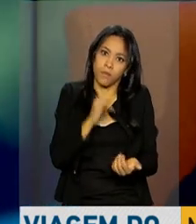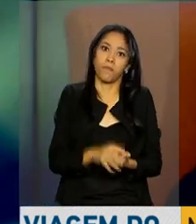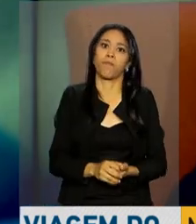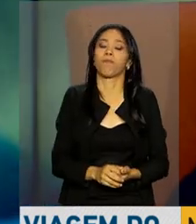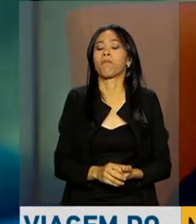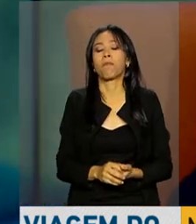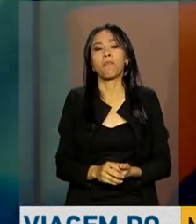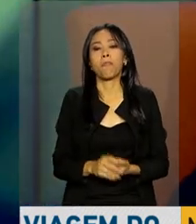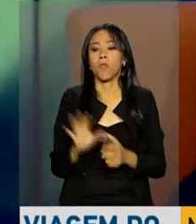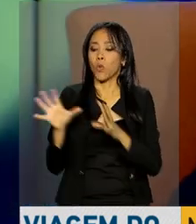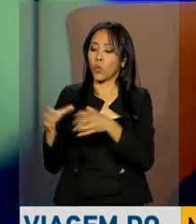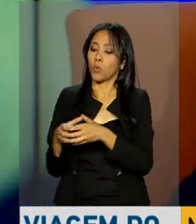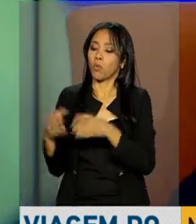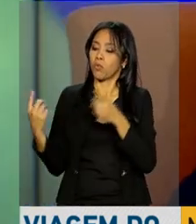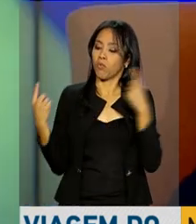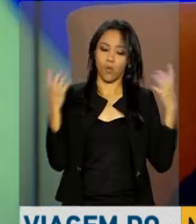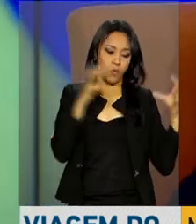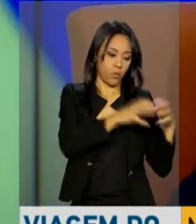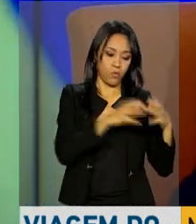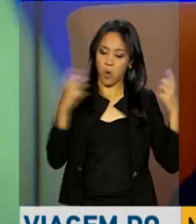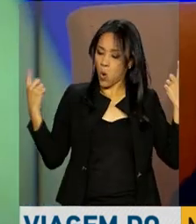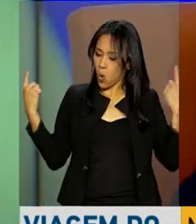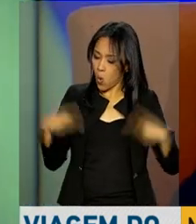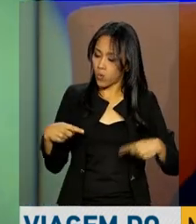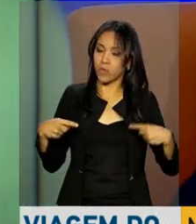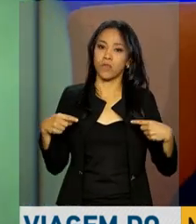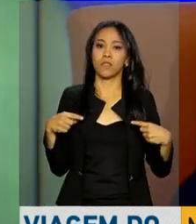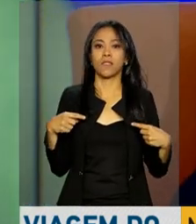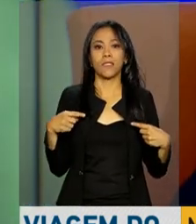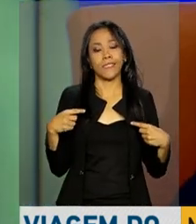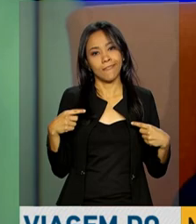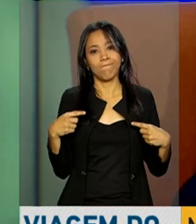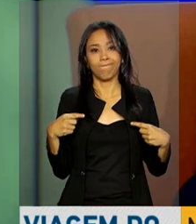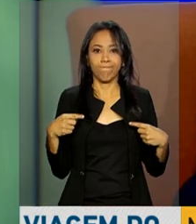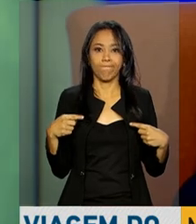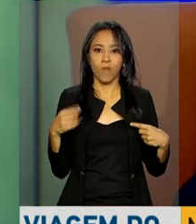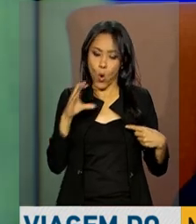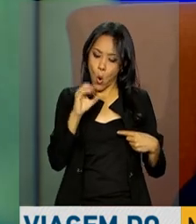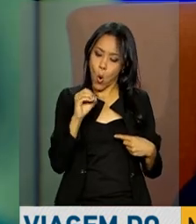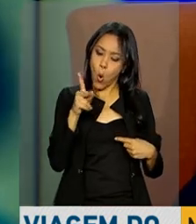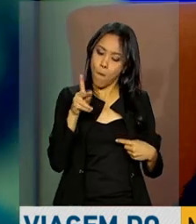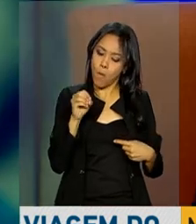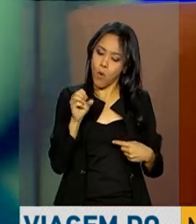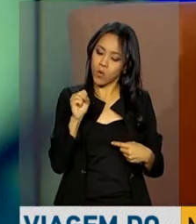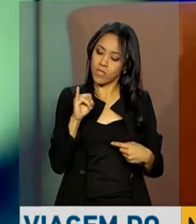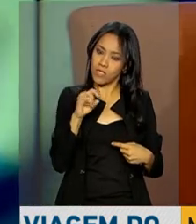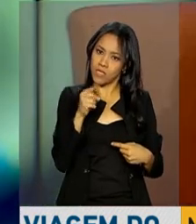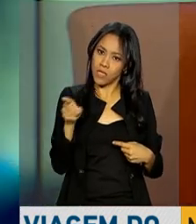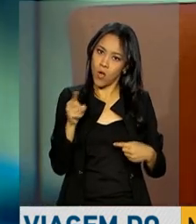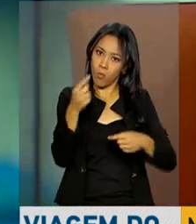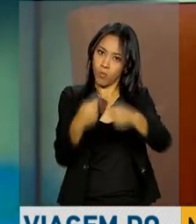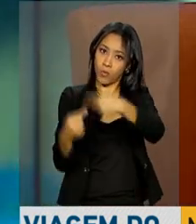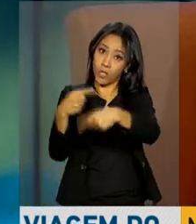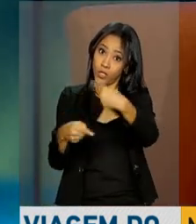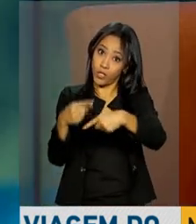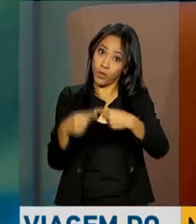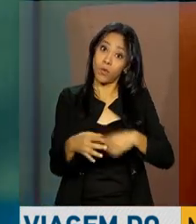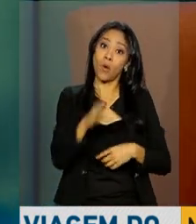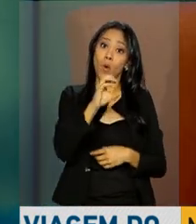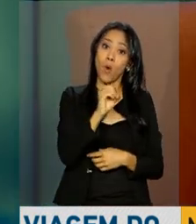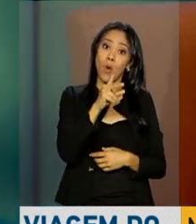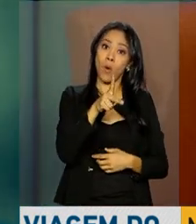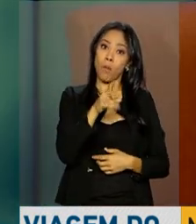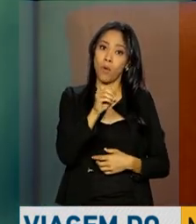situação e oposição, você tem o conceito de oposição no sentido político e no sentido